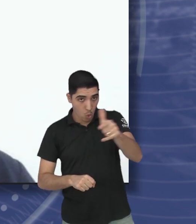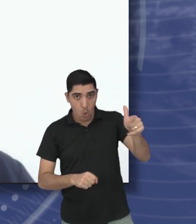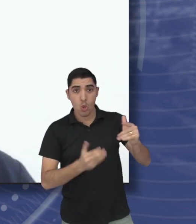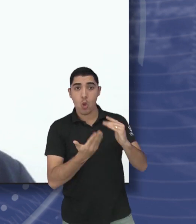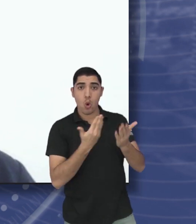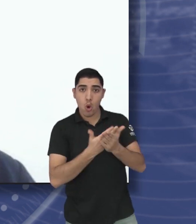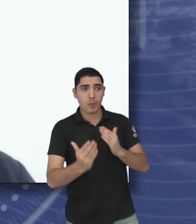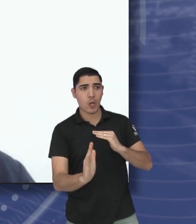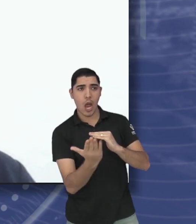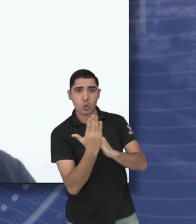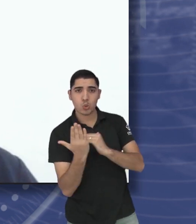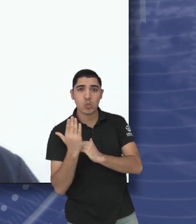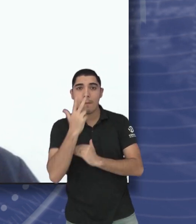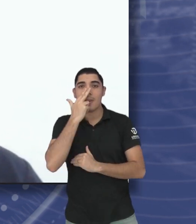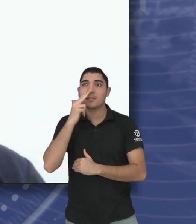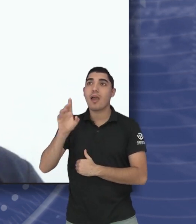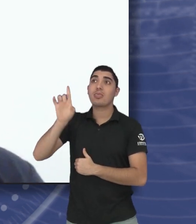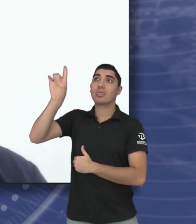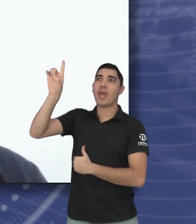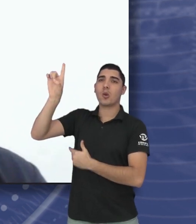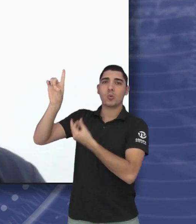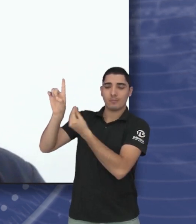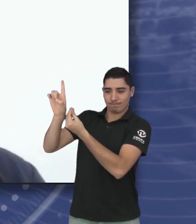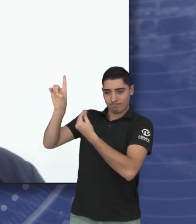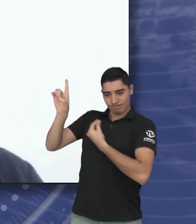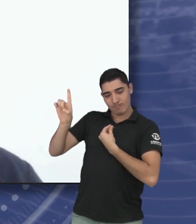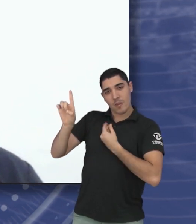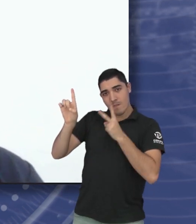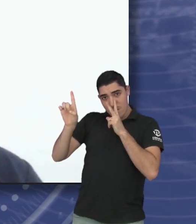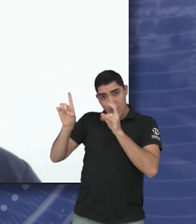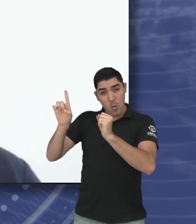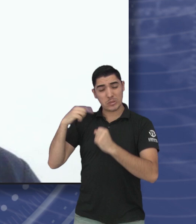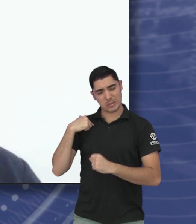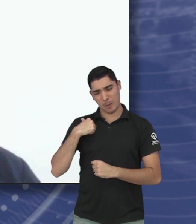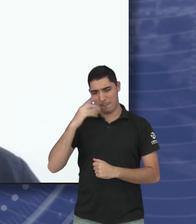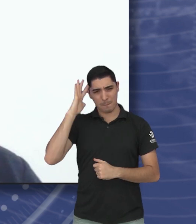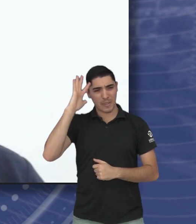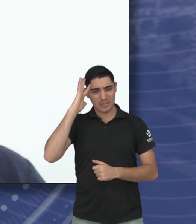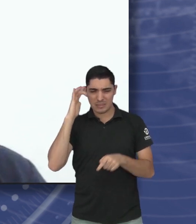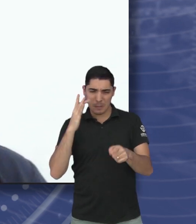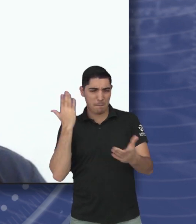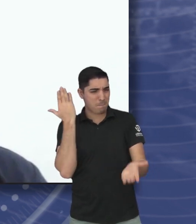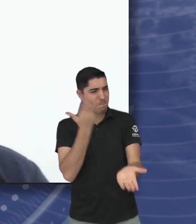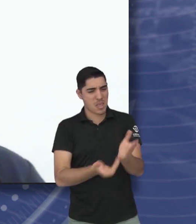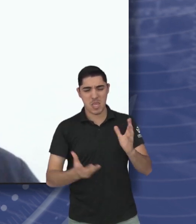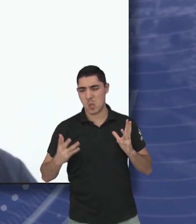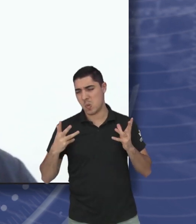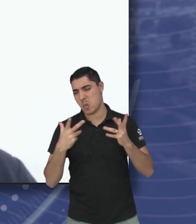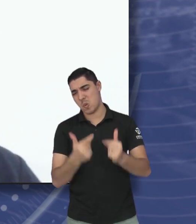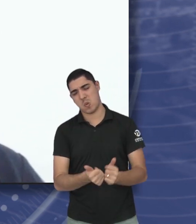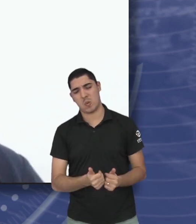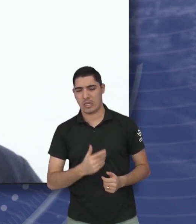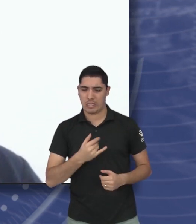que Deus coloca na gente, que naquele momento a gente acha que está tudo perdido, mas na verdade não